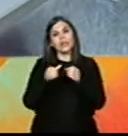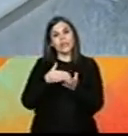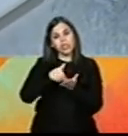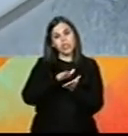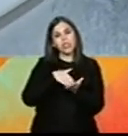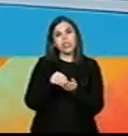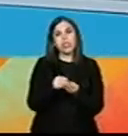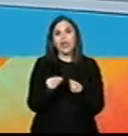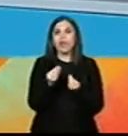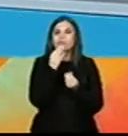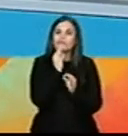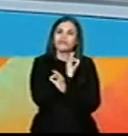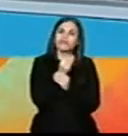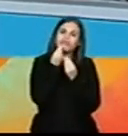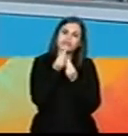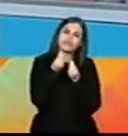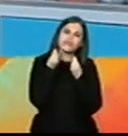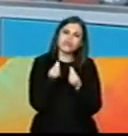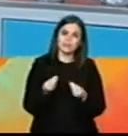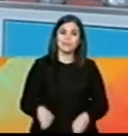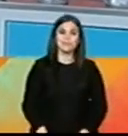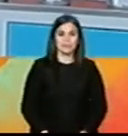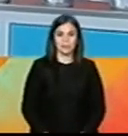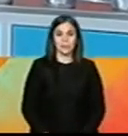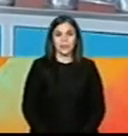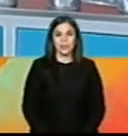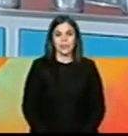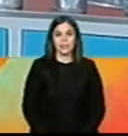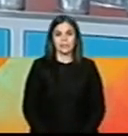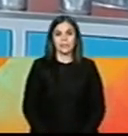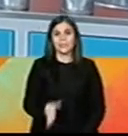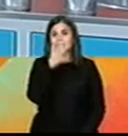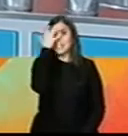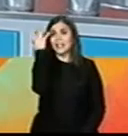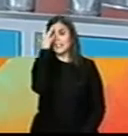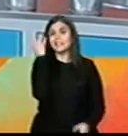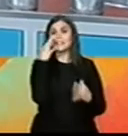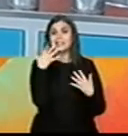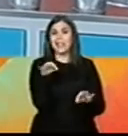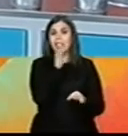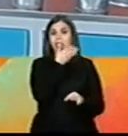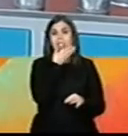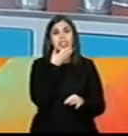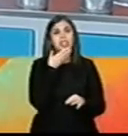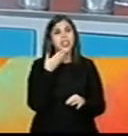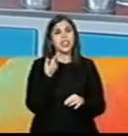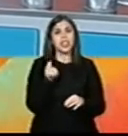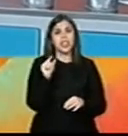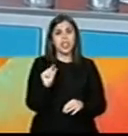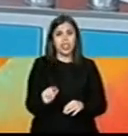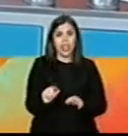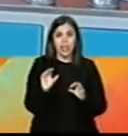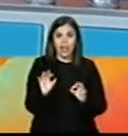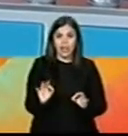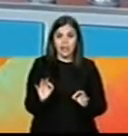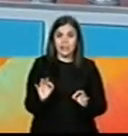anchovas, fica delicioso, está bem? Portanto, é extremamente fácil, como veem, isto é fácil, barato. Parece uma torta de